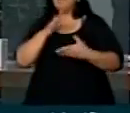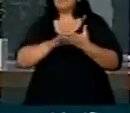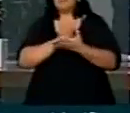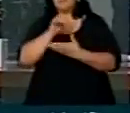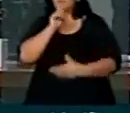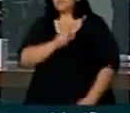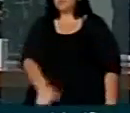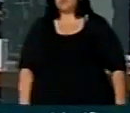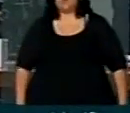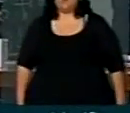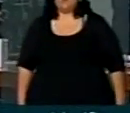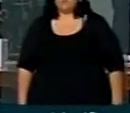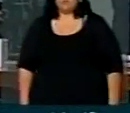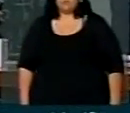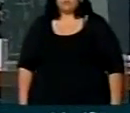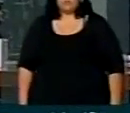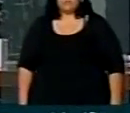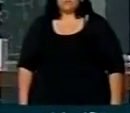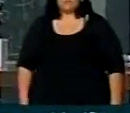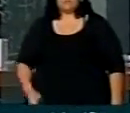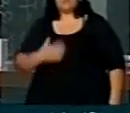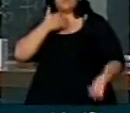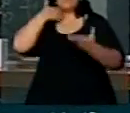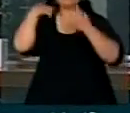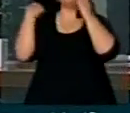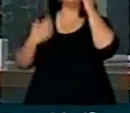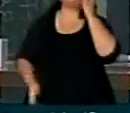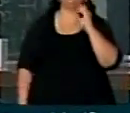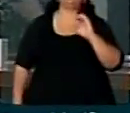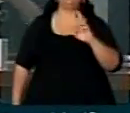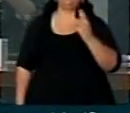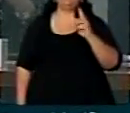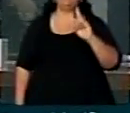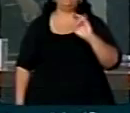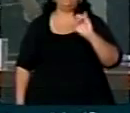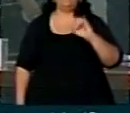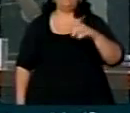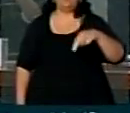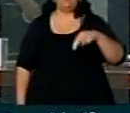ministro. Obrigada, deputado Arelacto. Com a palavra o deputado Arlindo Chinaglia.